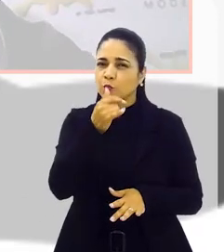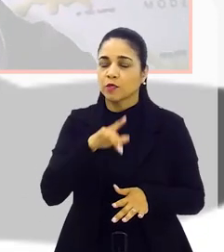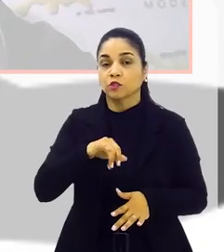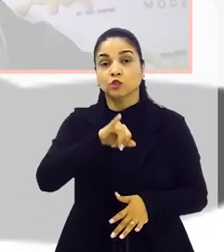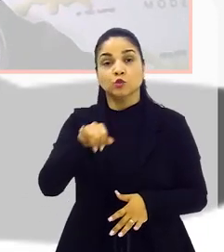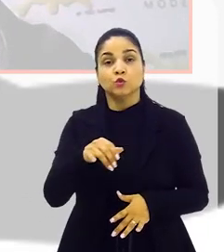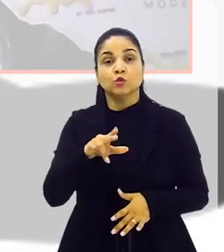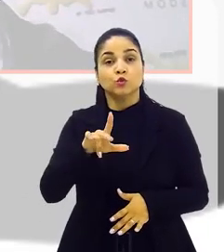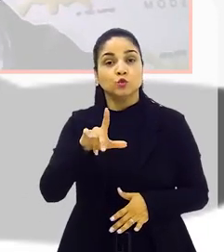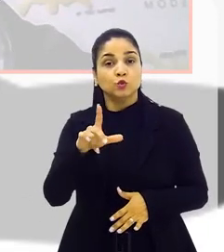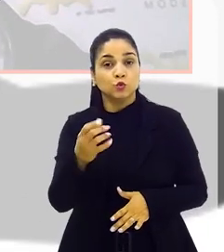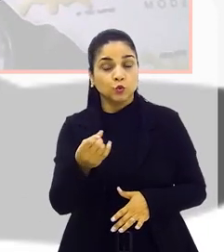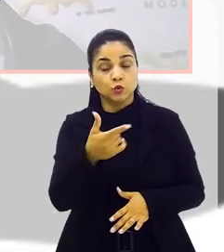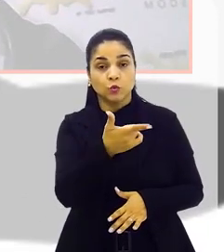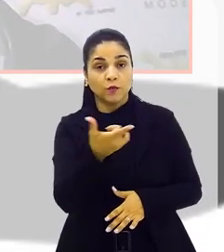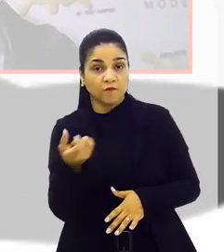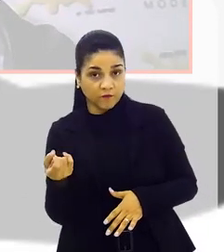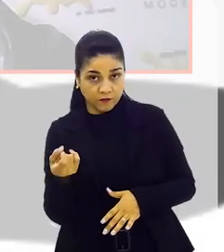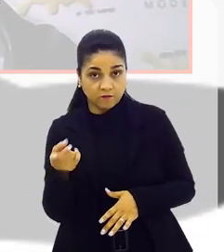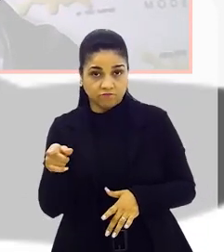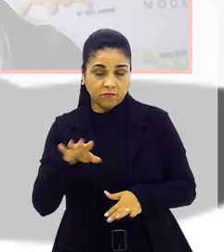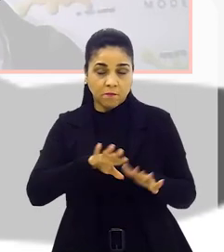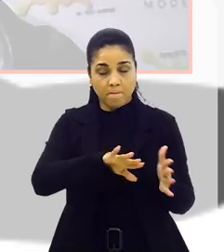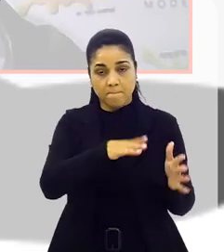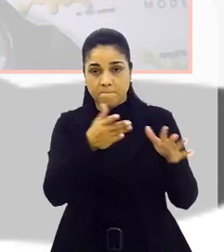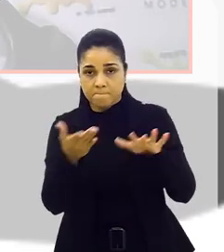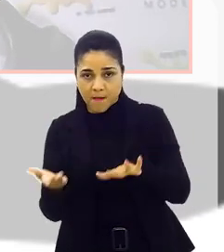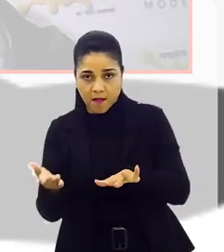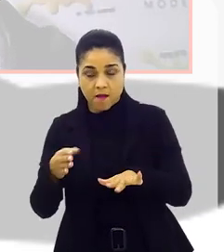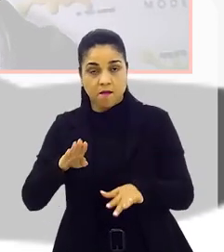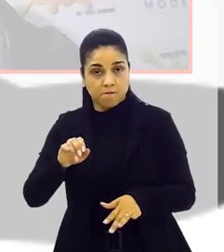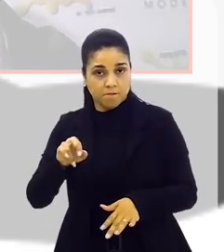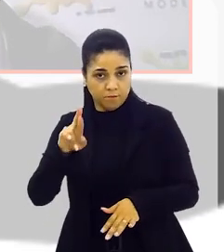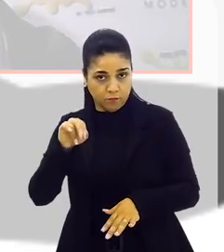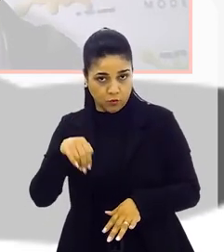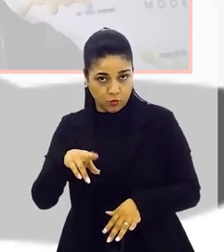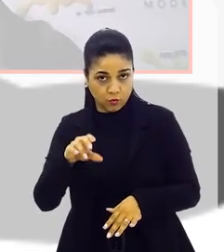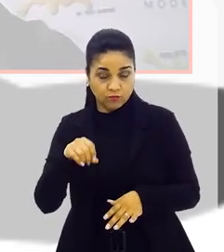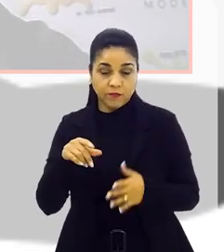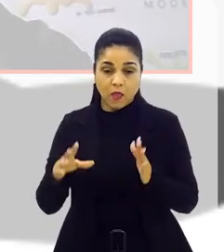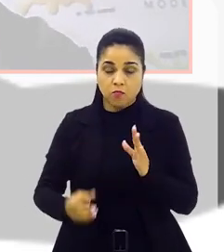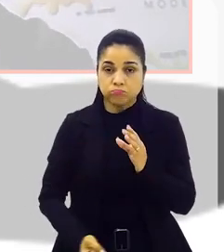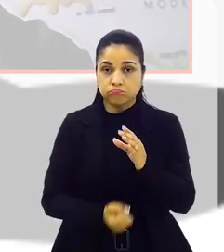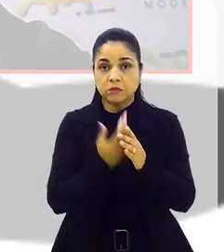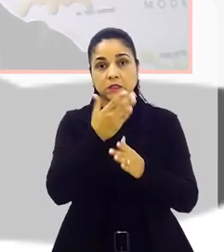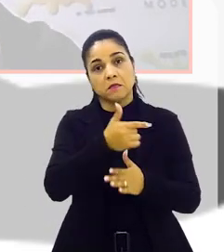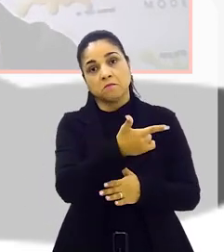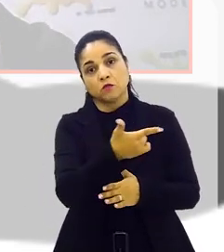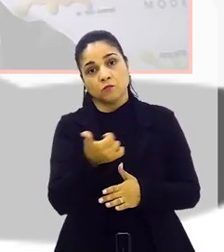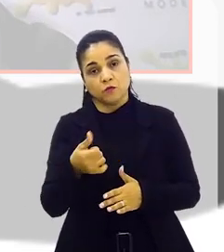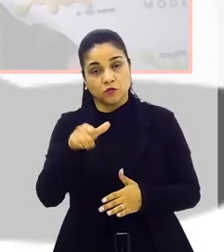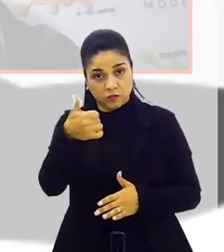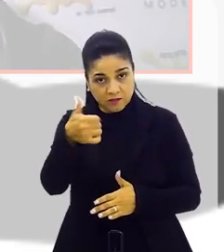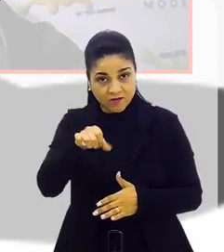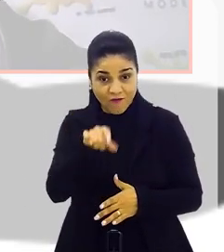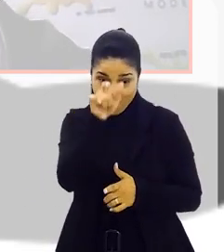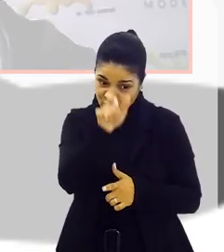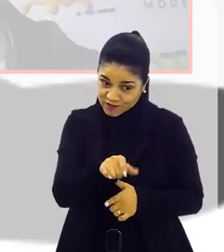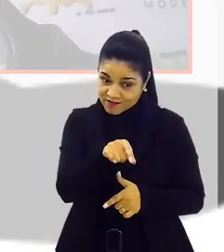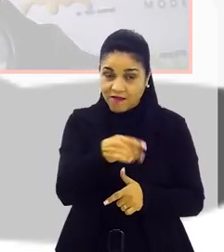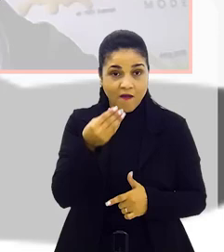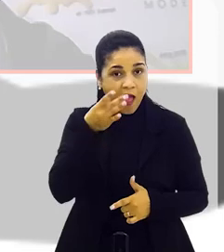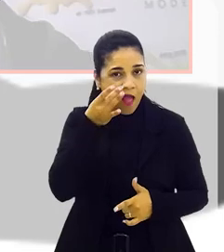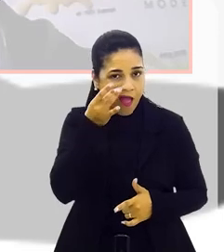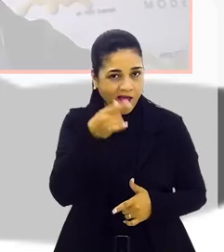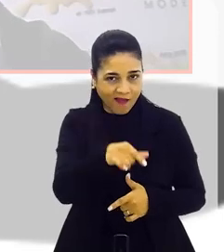19 não, 20, em julho de 2020. Foi no primeiro ano de pandemia. Em 2019, eu lancei o projeto Modal e você